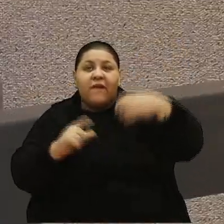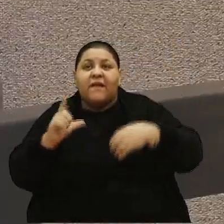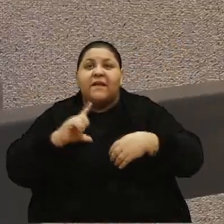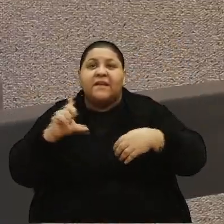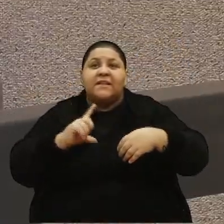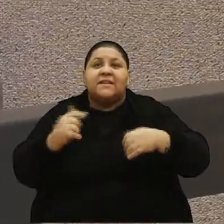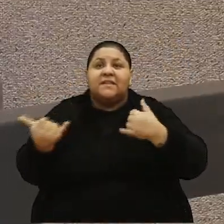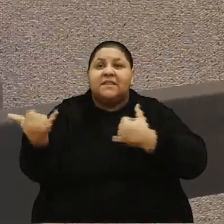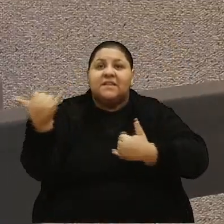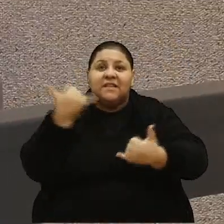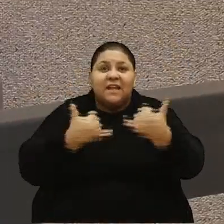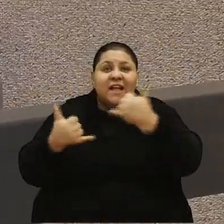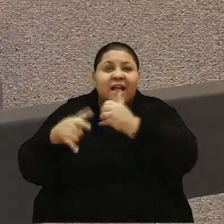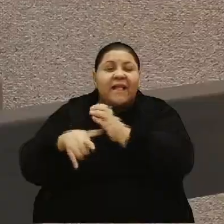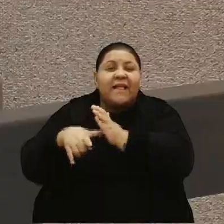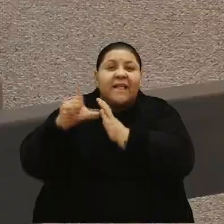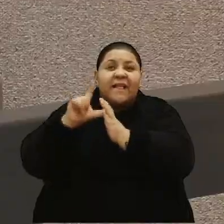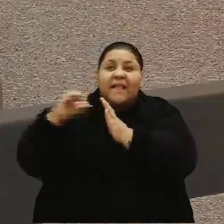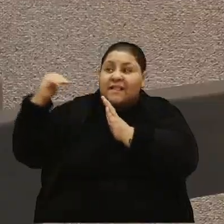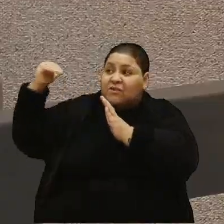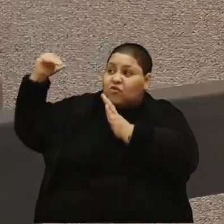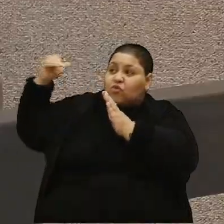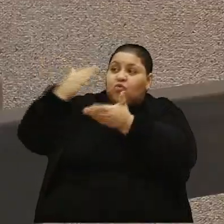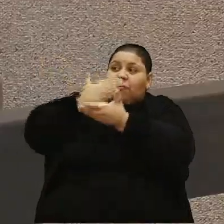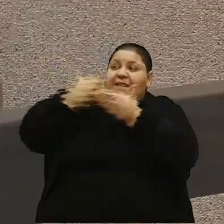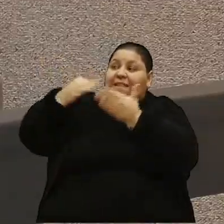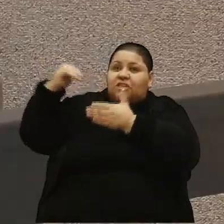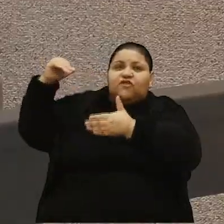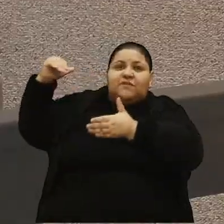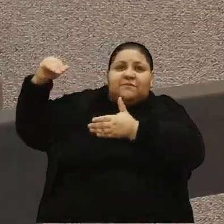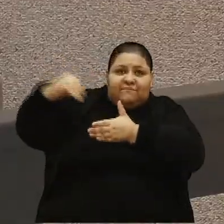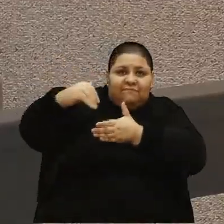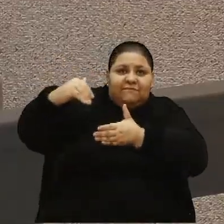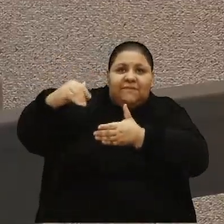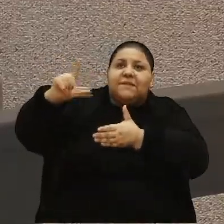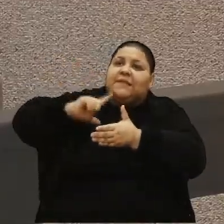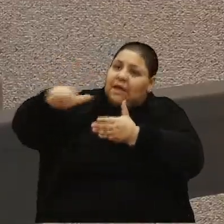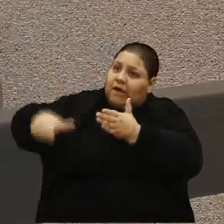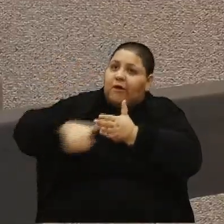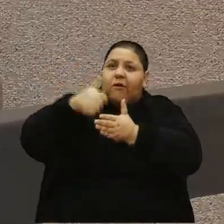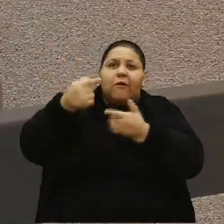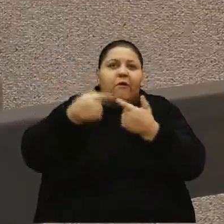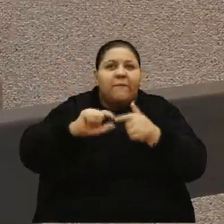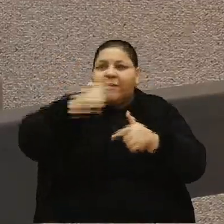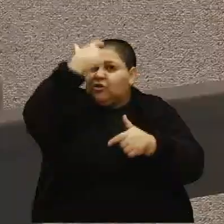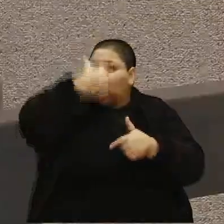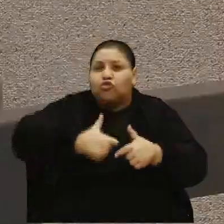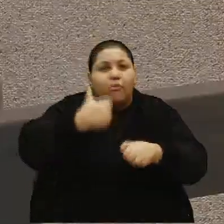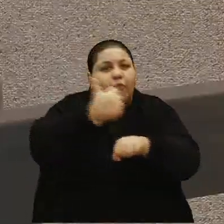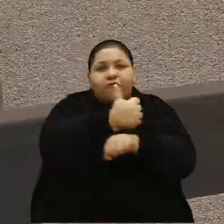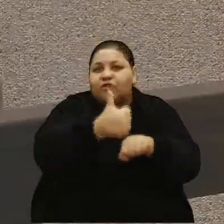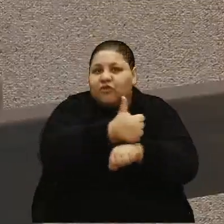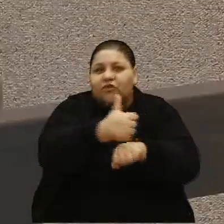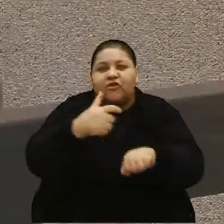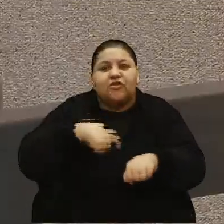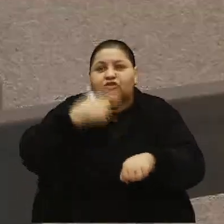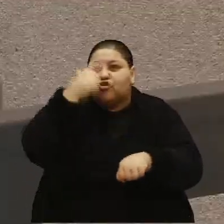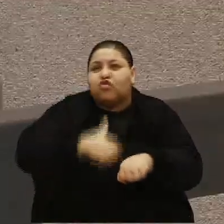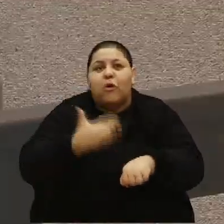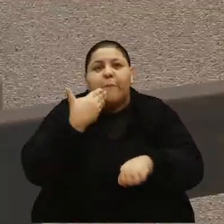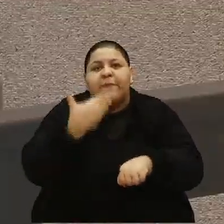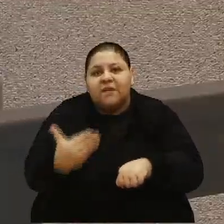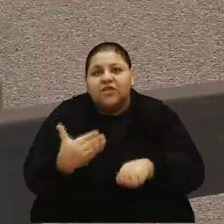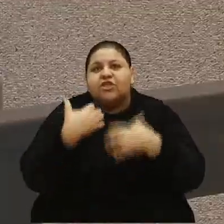avisado desde a descida. Tem que melhorar a sinalização, mas eu não sou técnica para isso. Eu só estou pedindo que